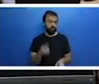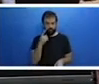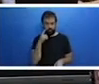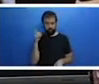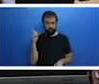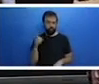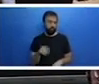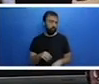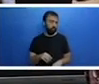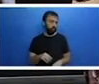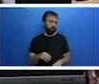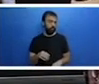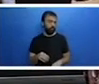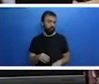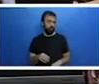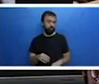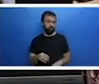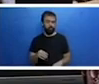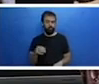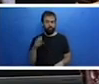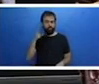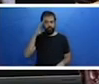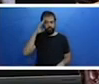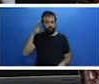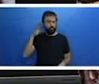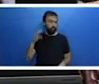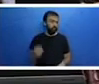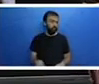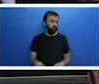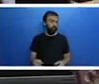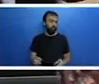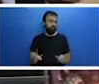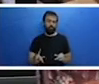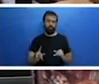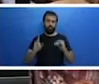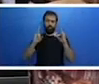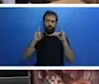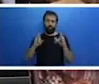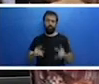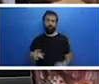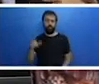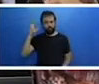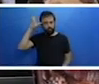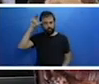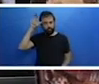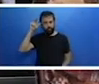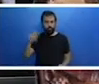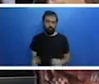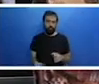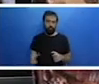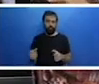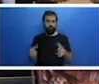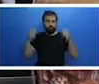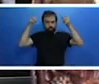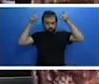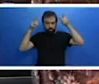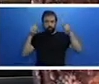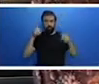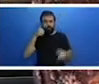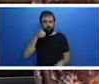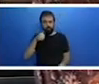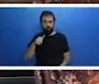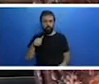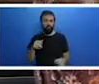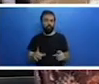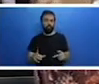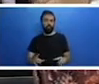de peões, torre, cavalo, bispo, rei, rainha preta na casa preta, rainha branca na casa branca,